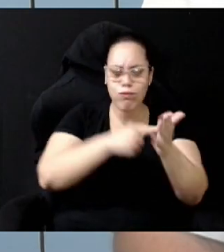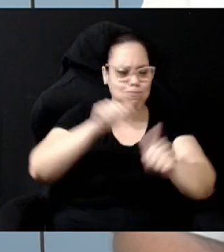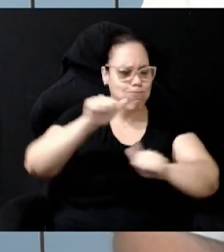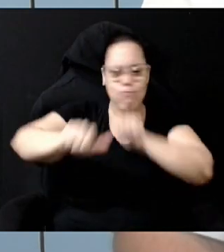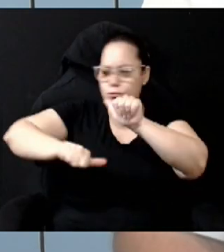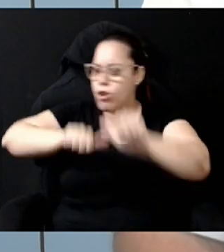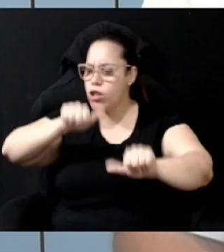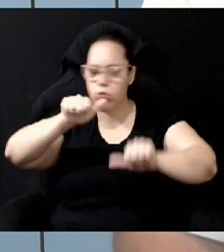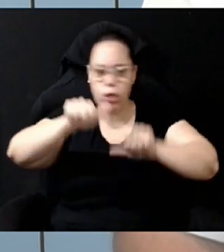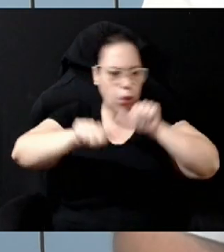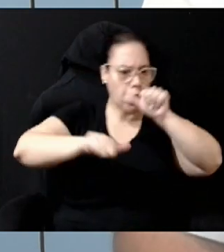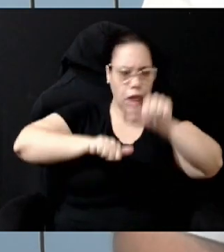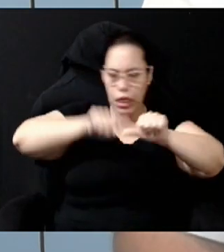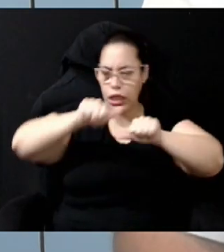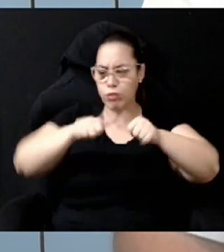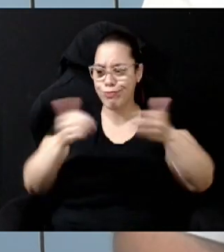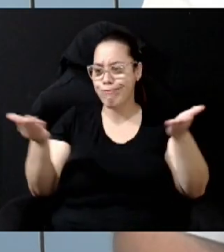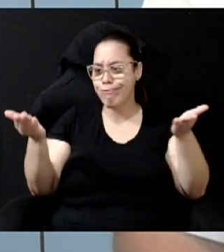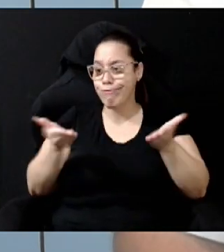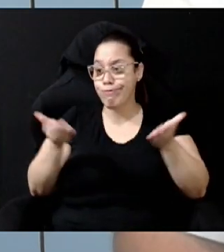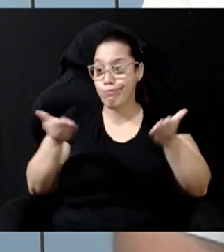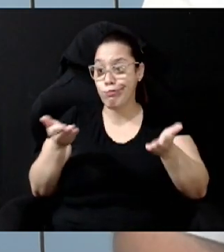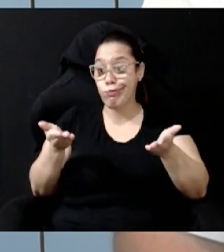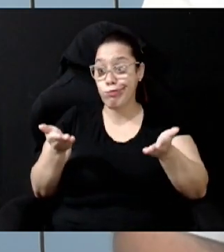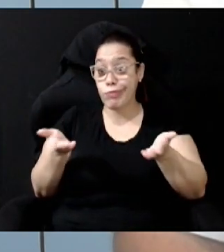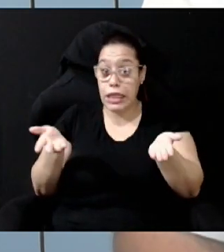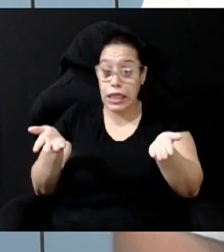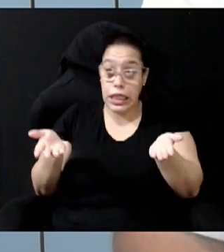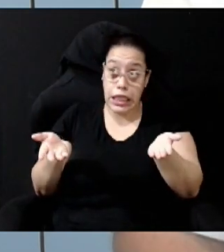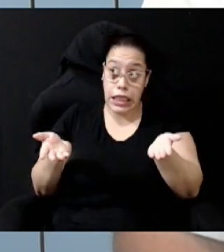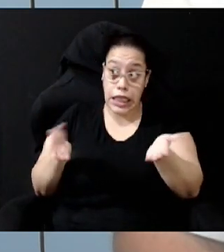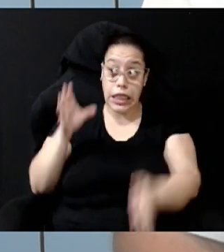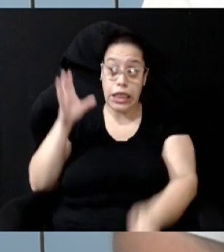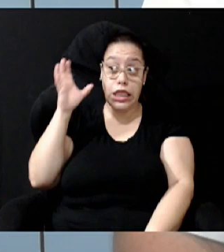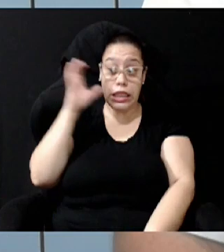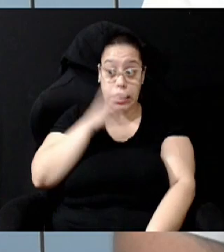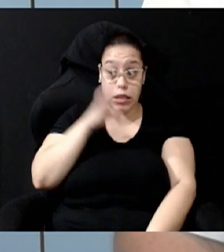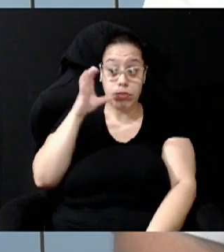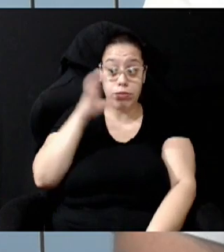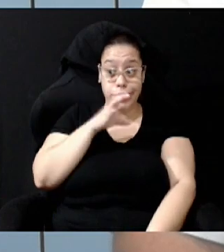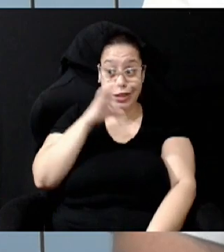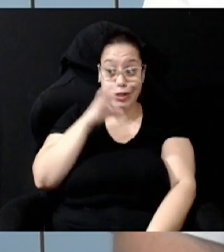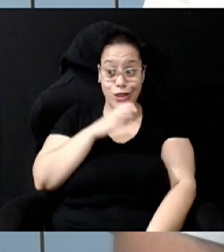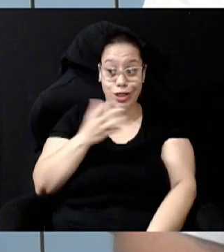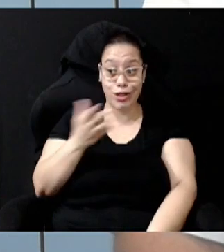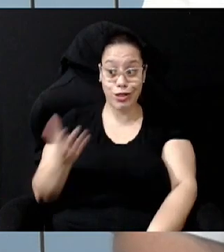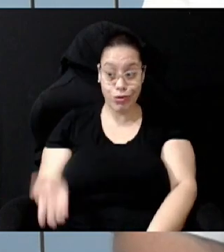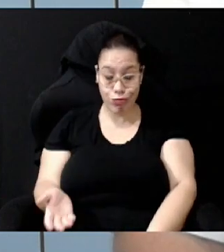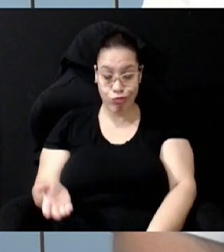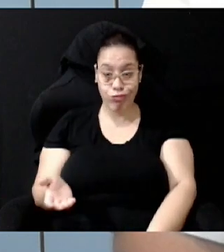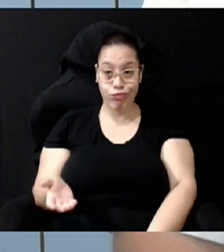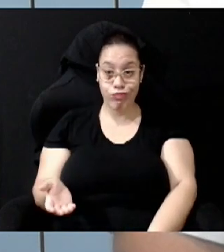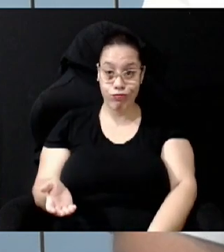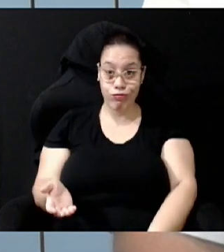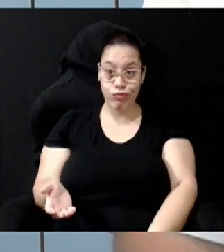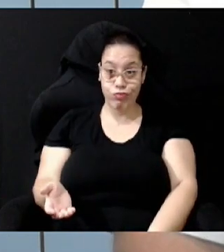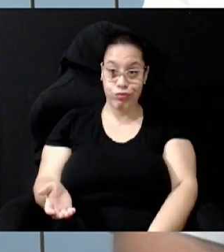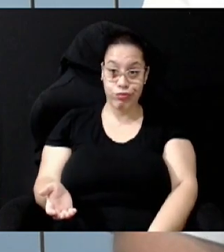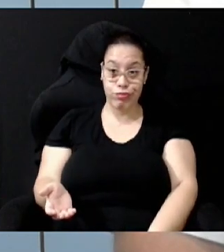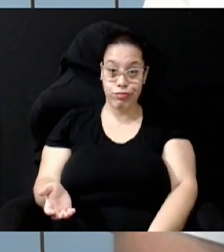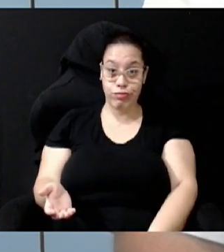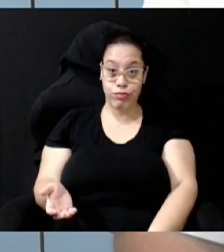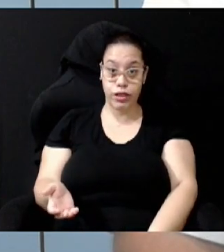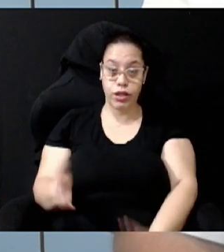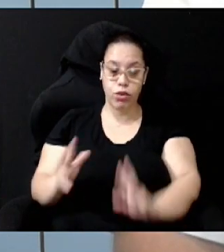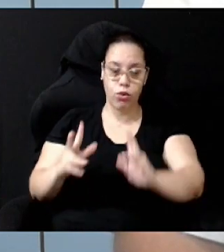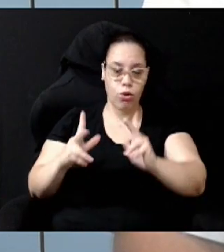e agora nós estamos numa condição de emergência que deve nos tocar a todos,